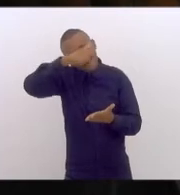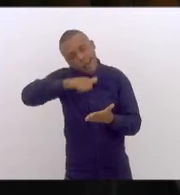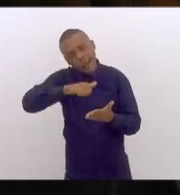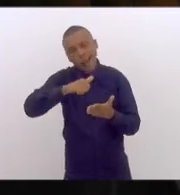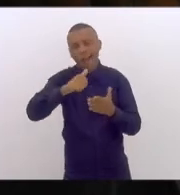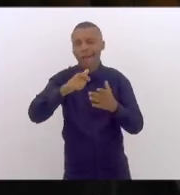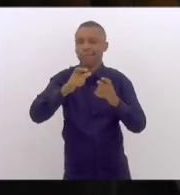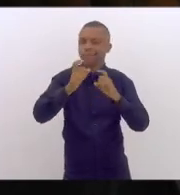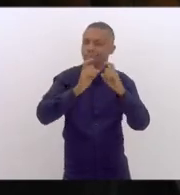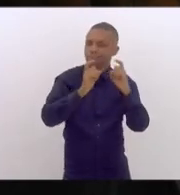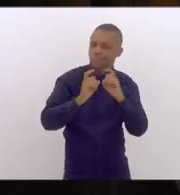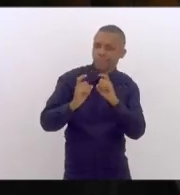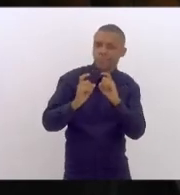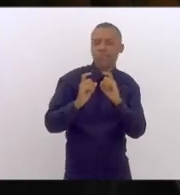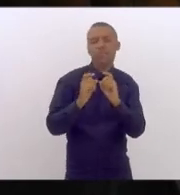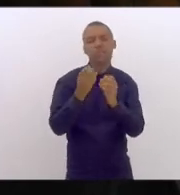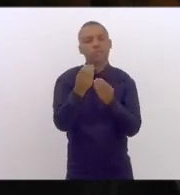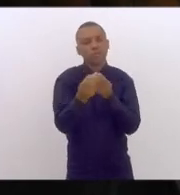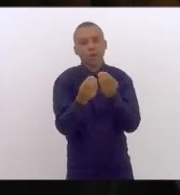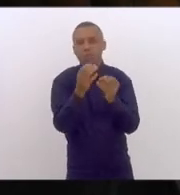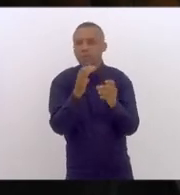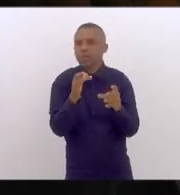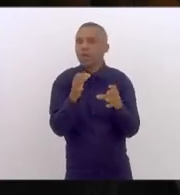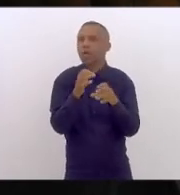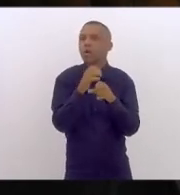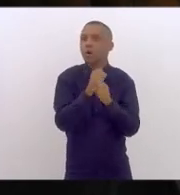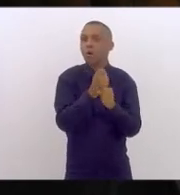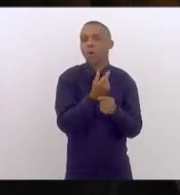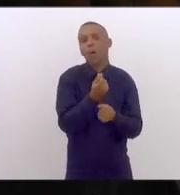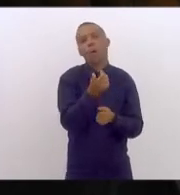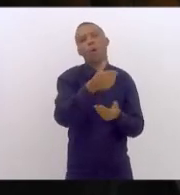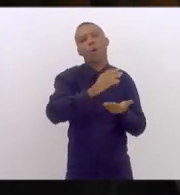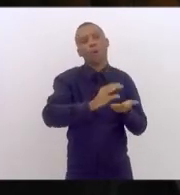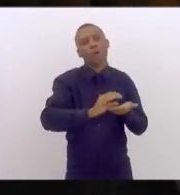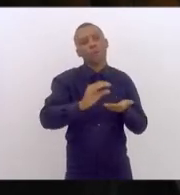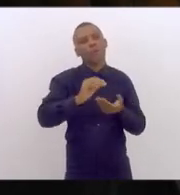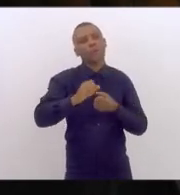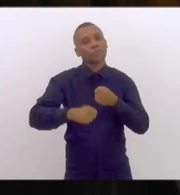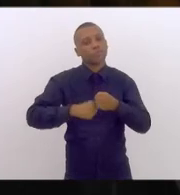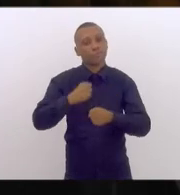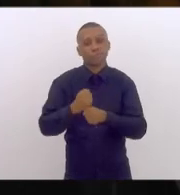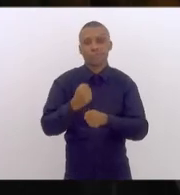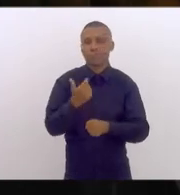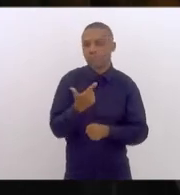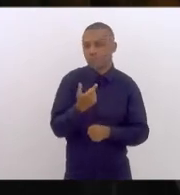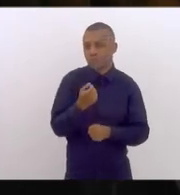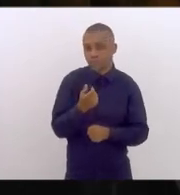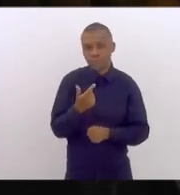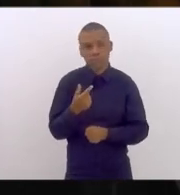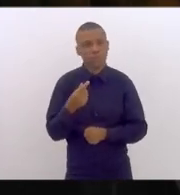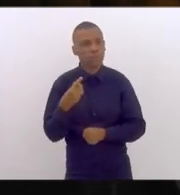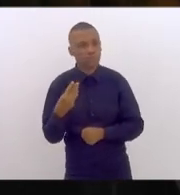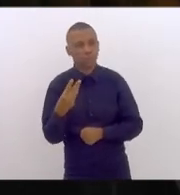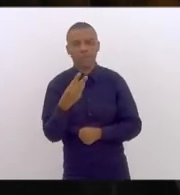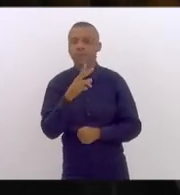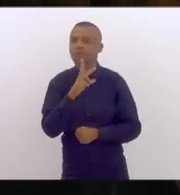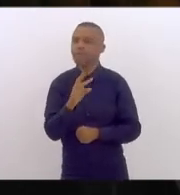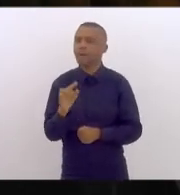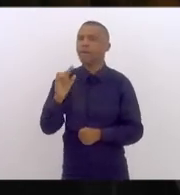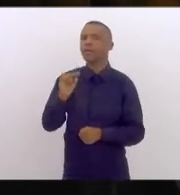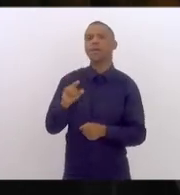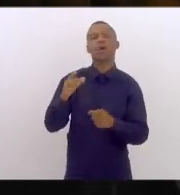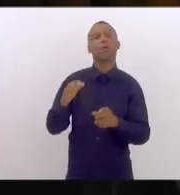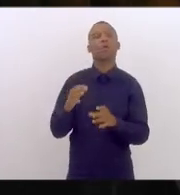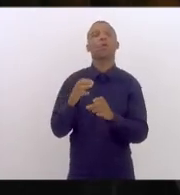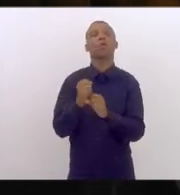a analisar este orçamento para 2023 que será o